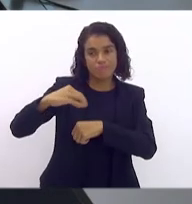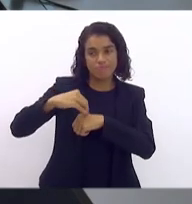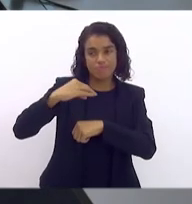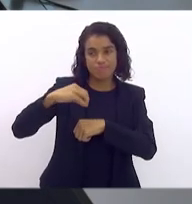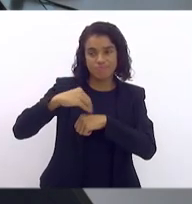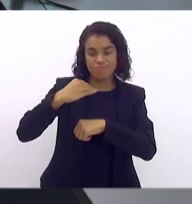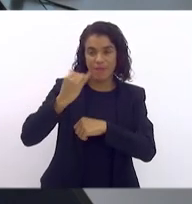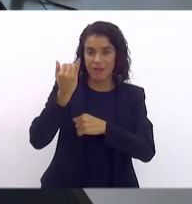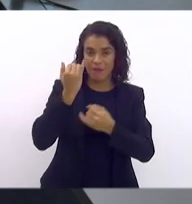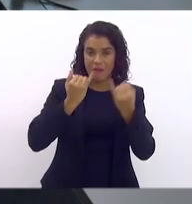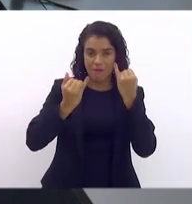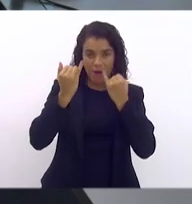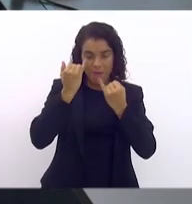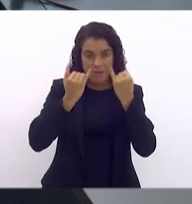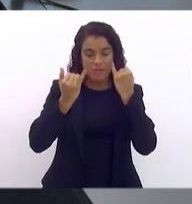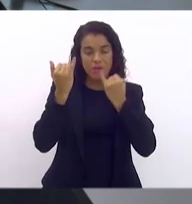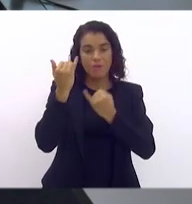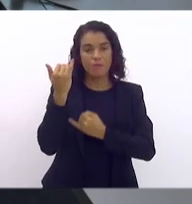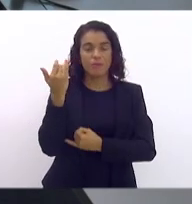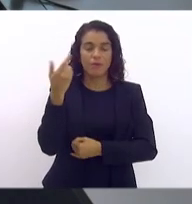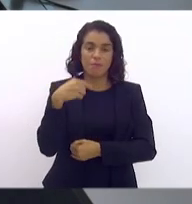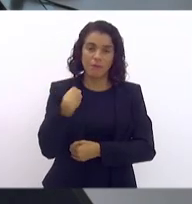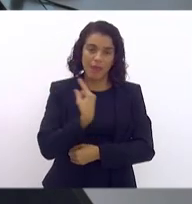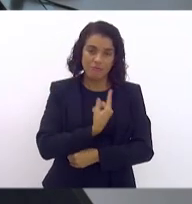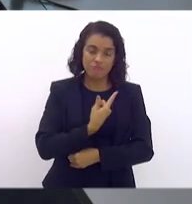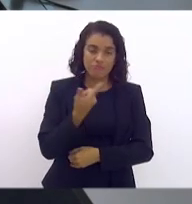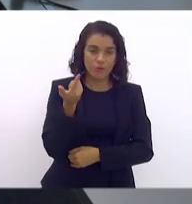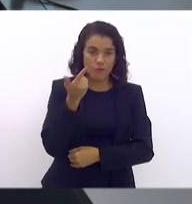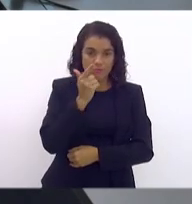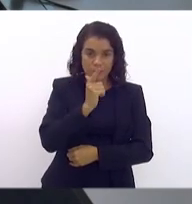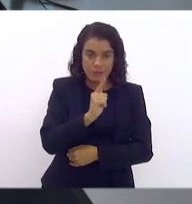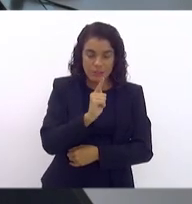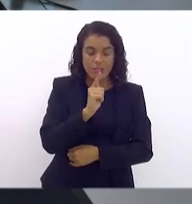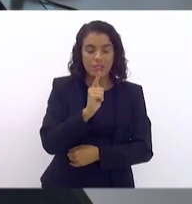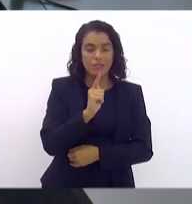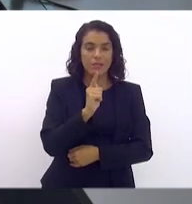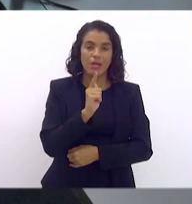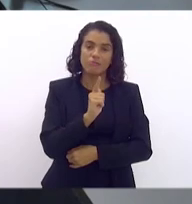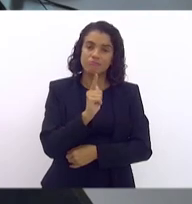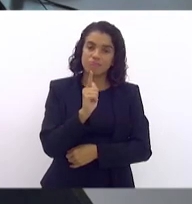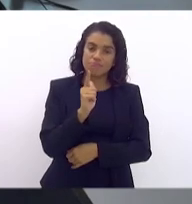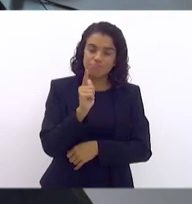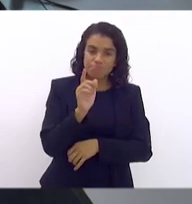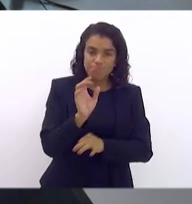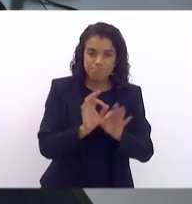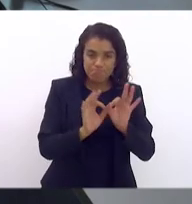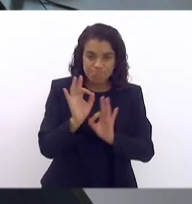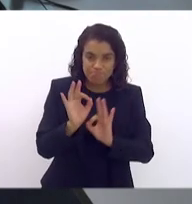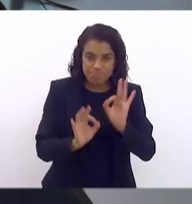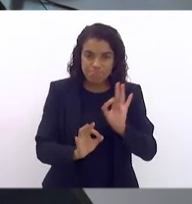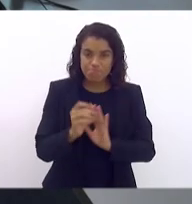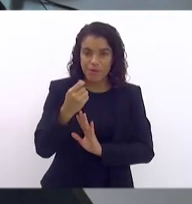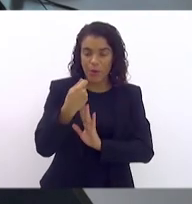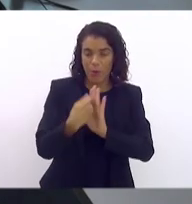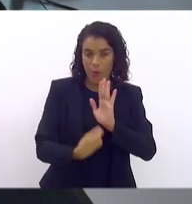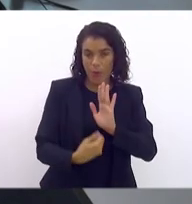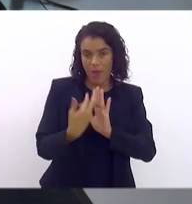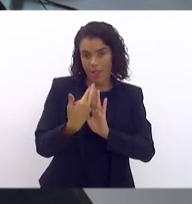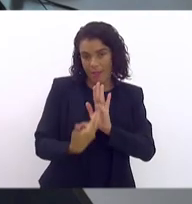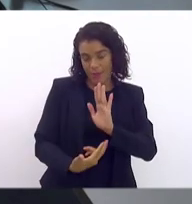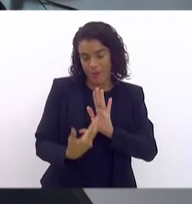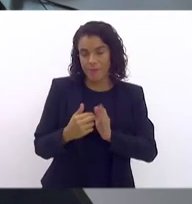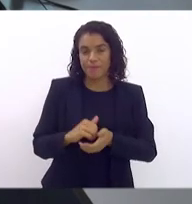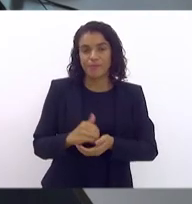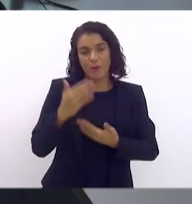eh que nos levassem aí a a conduzir essa CPI de maneira mais qualificada então agradeço